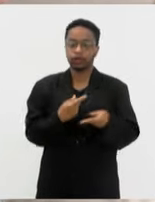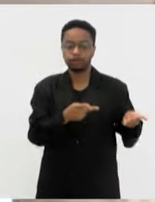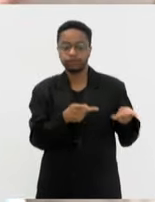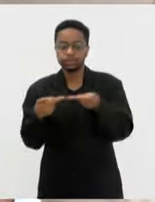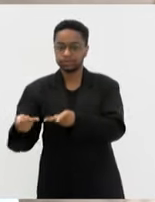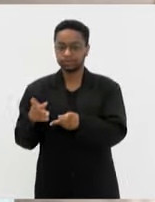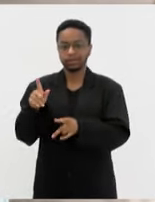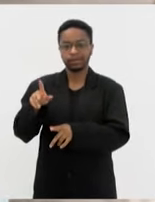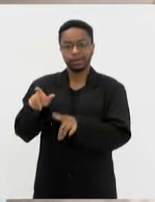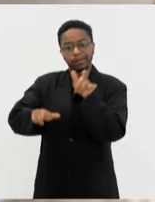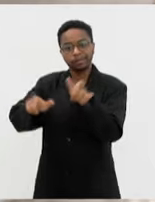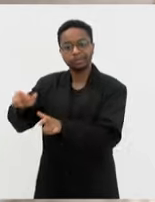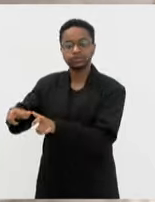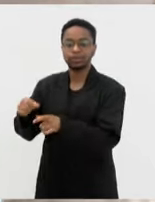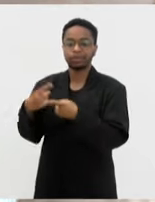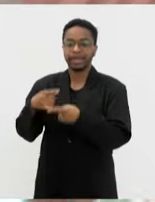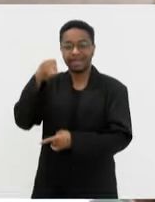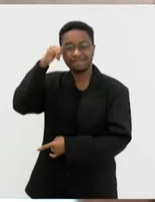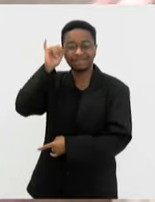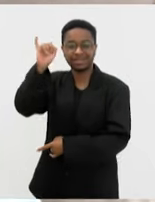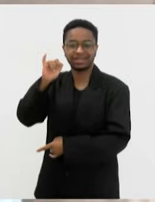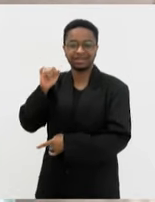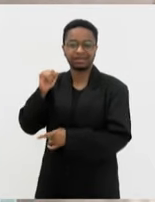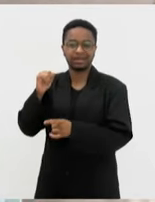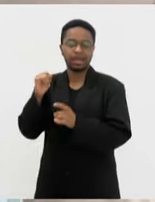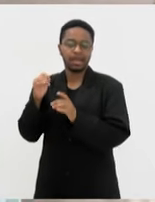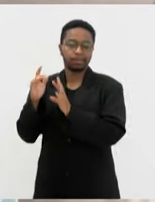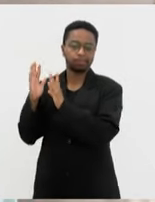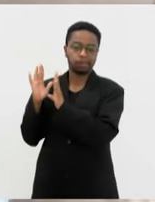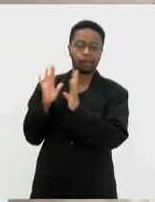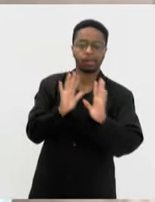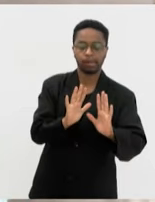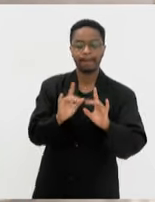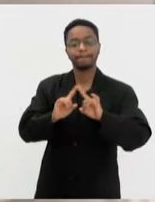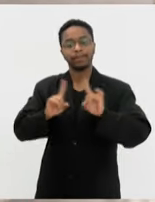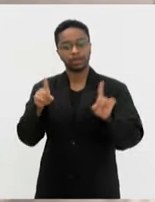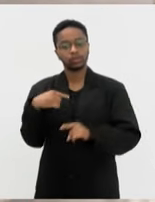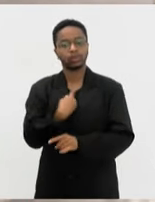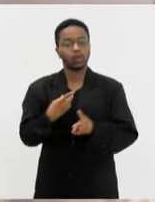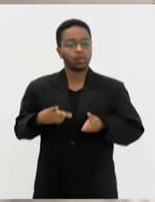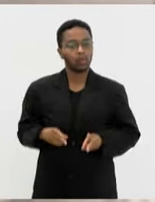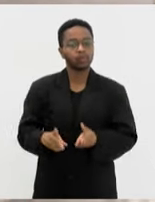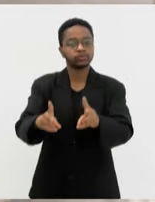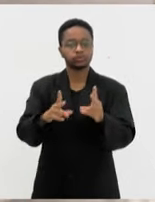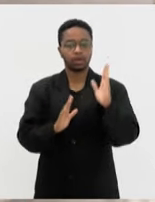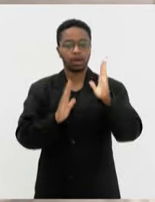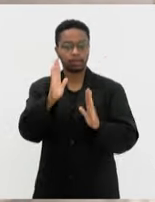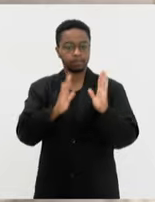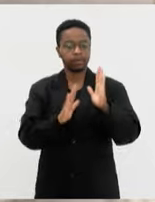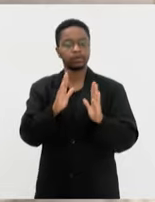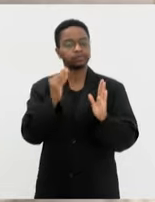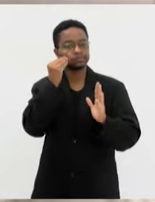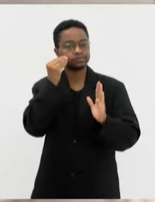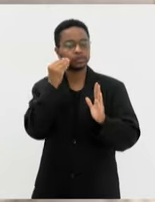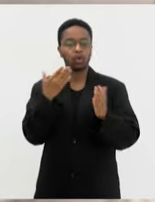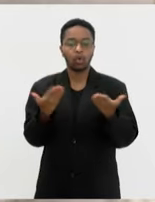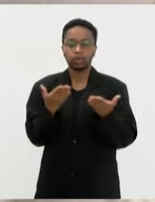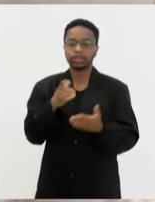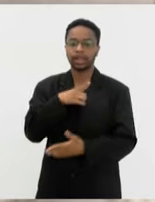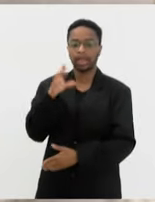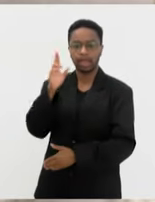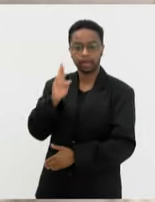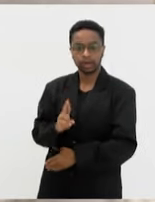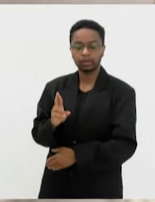da pessoa sair de casa e vir até o centro da cidade, embora o acesso seja fácil. Sim, a gente vai continuar com essa campanha. Hoje, por exemplo, estamos no Recreio, na